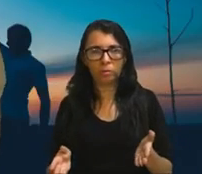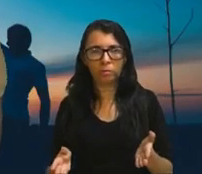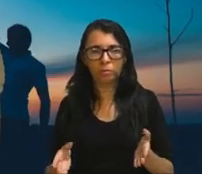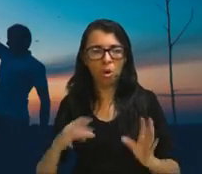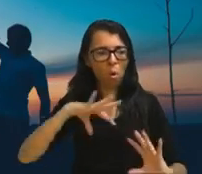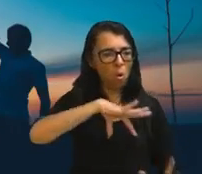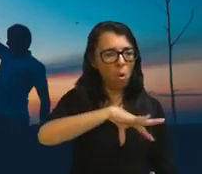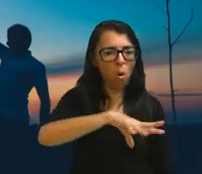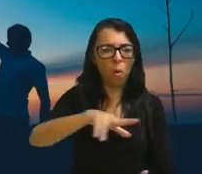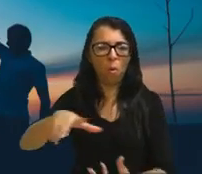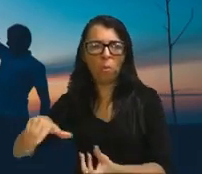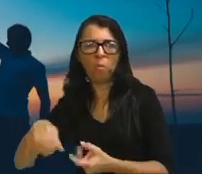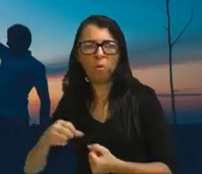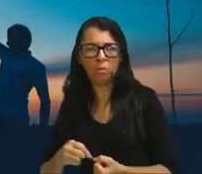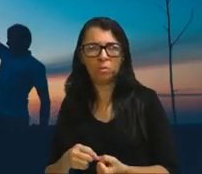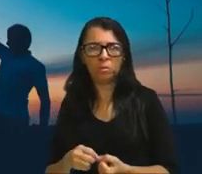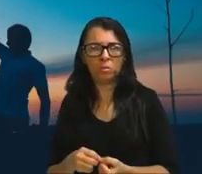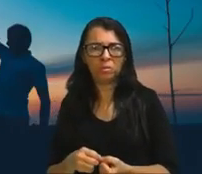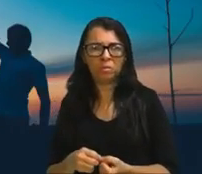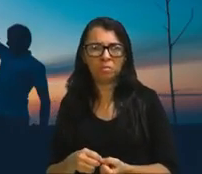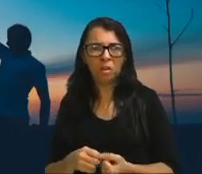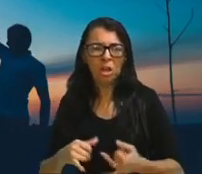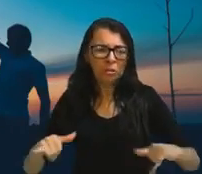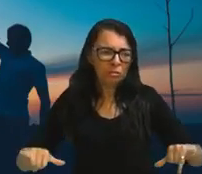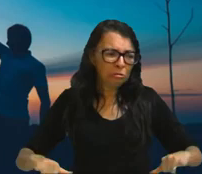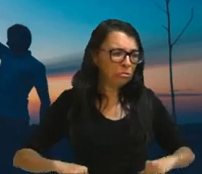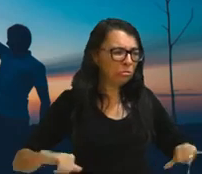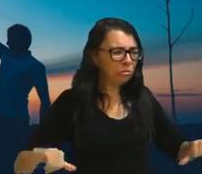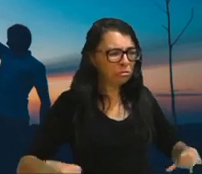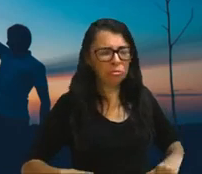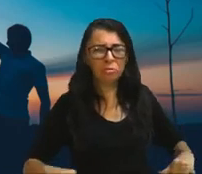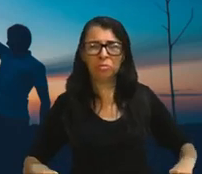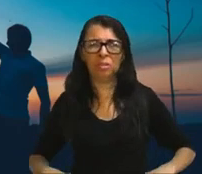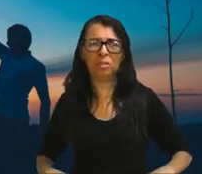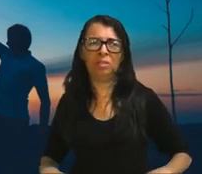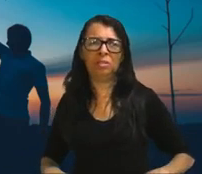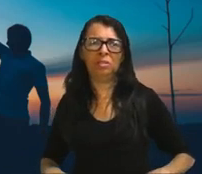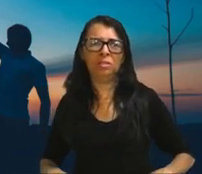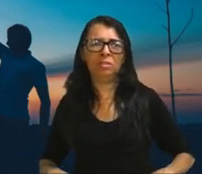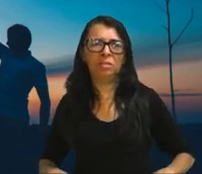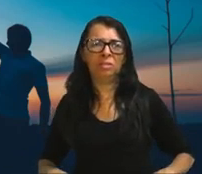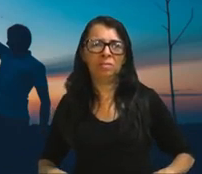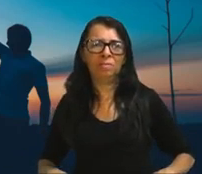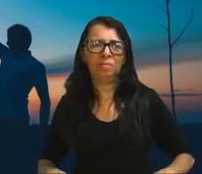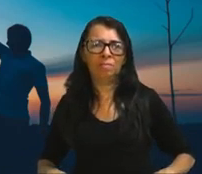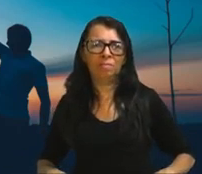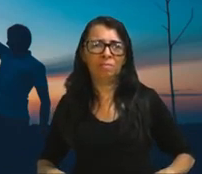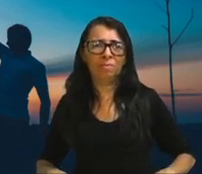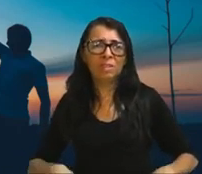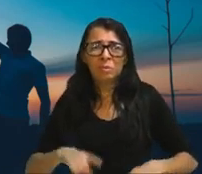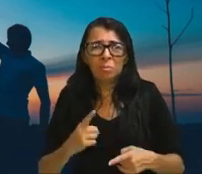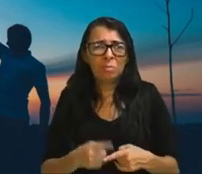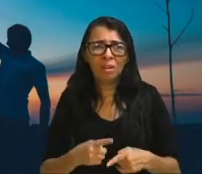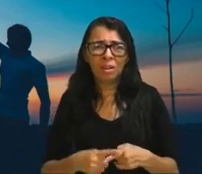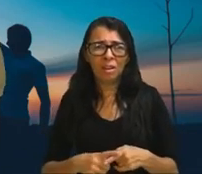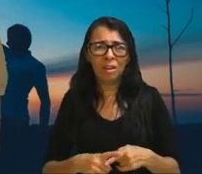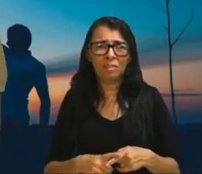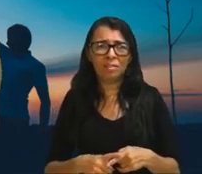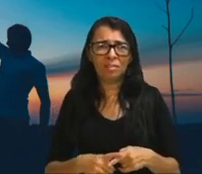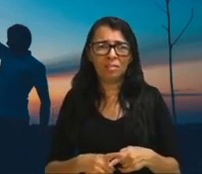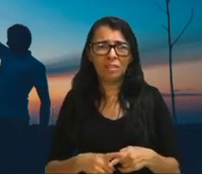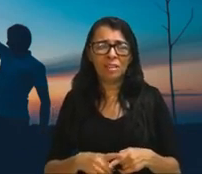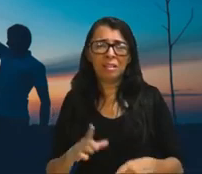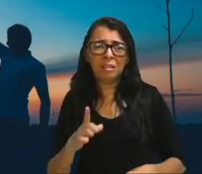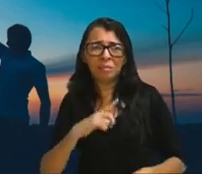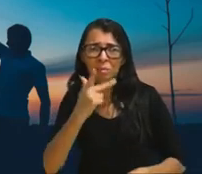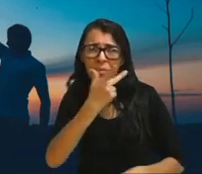alguns olhos, pode até falar assim, estou passando maravilhosamente bem. Mas lá no seu íntimo, você sabe que